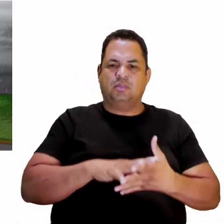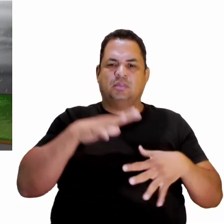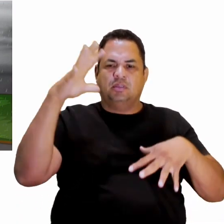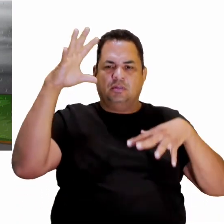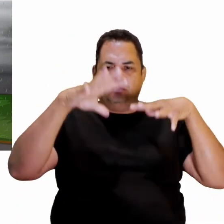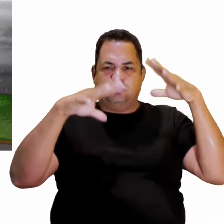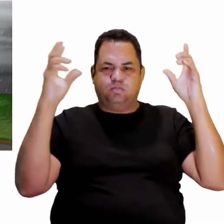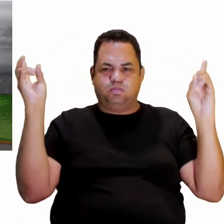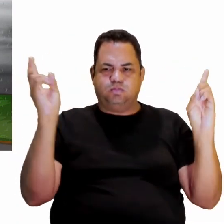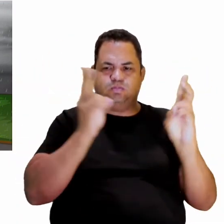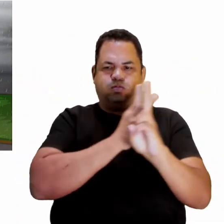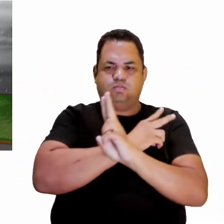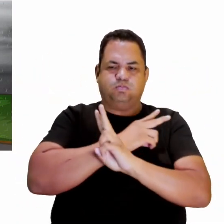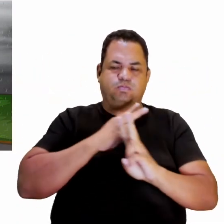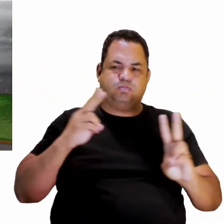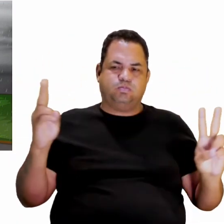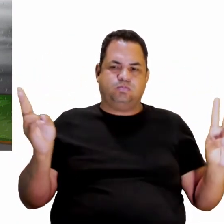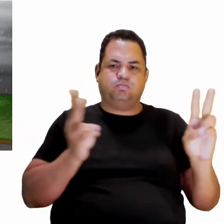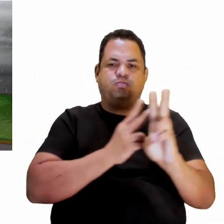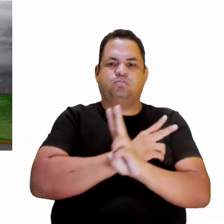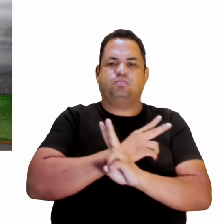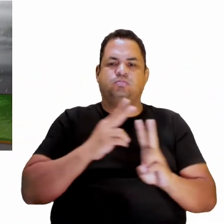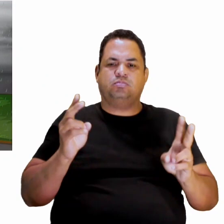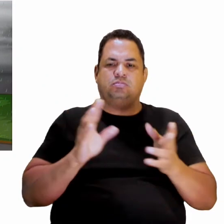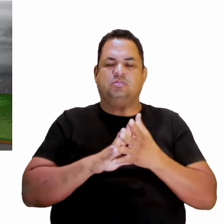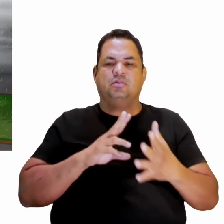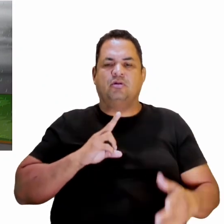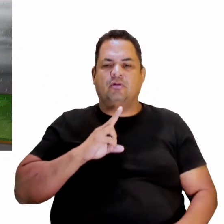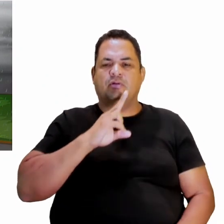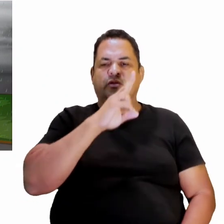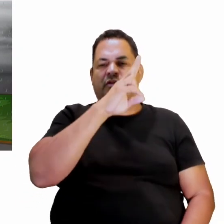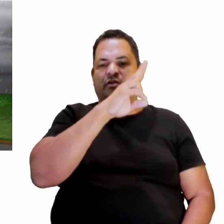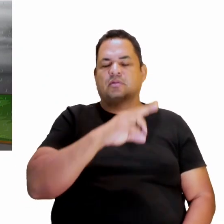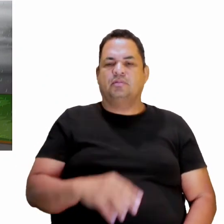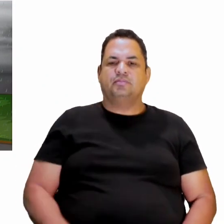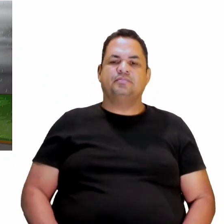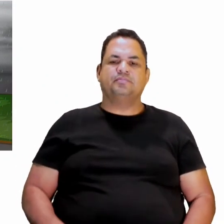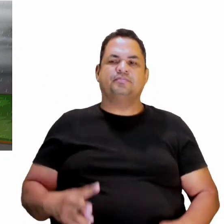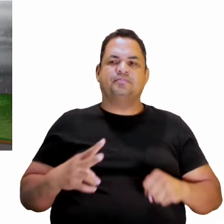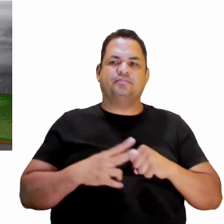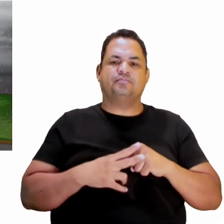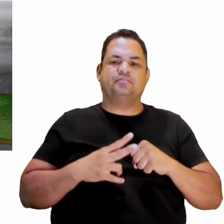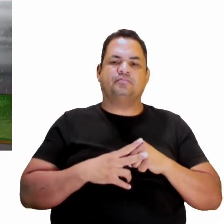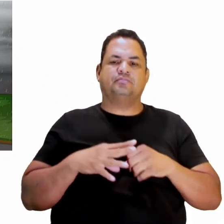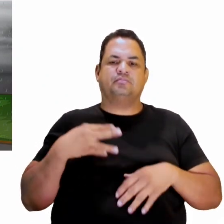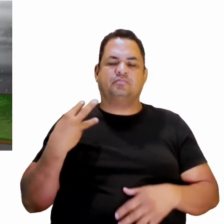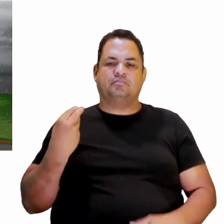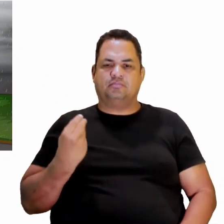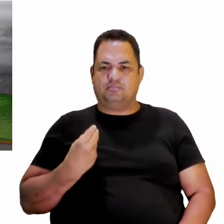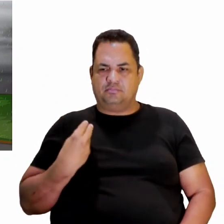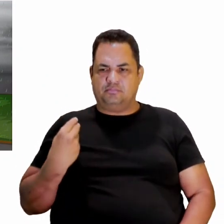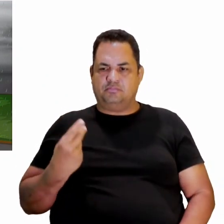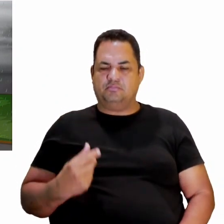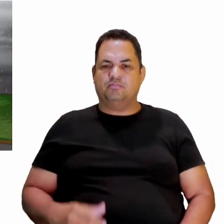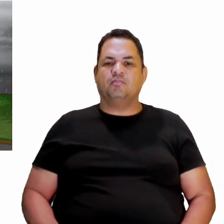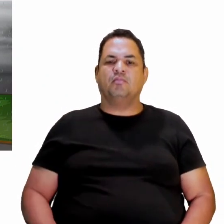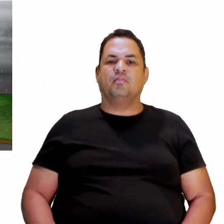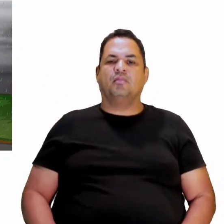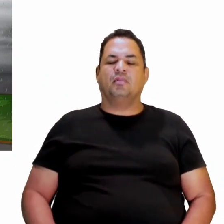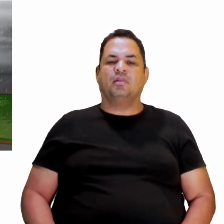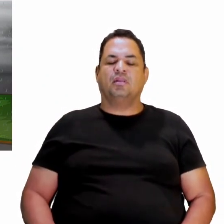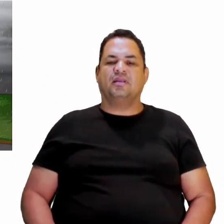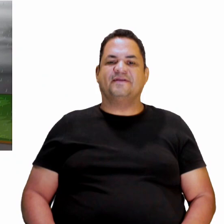are getting stronger, estão ficando mais fortes. Perceba que eu usei o verbo aqui no plural, porque eu estou falando de plural